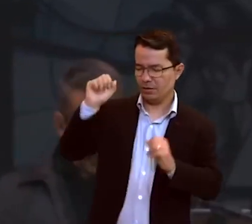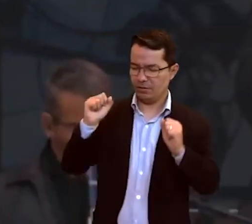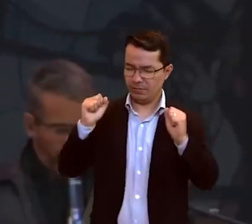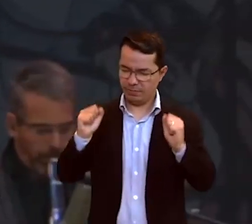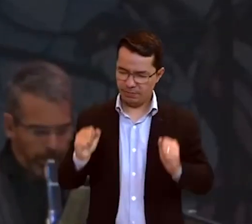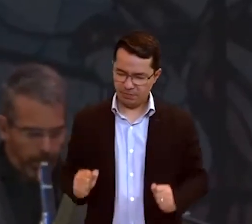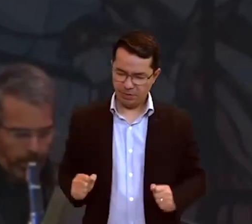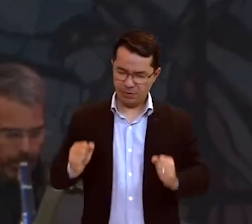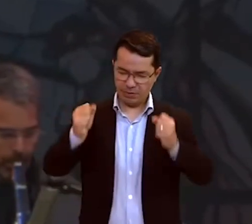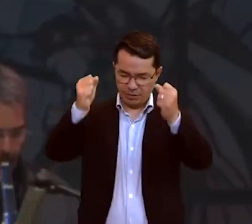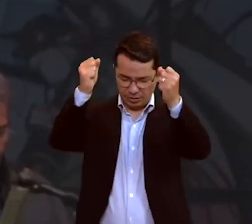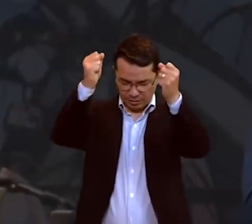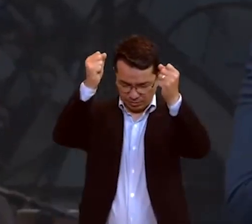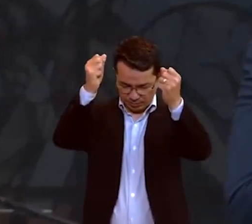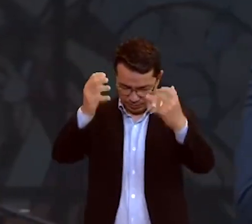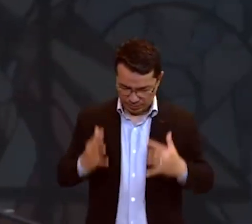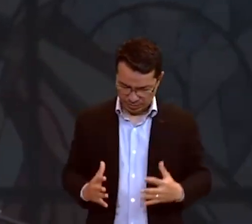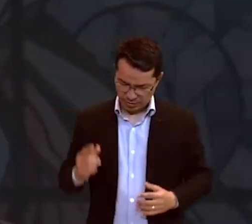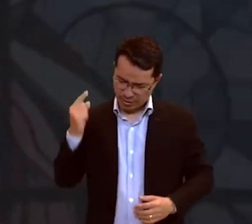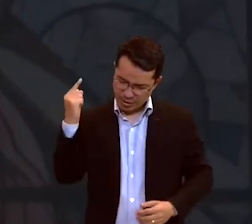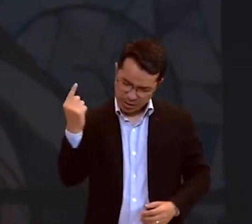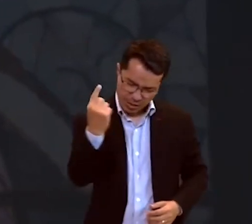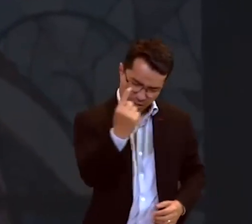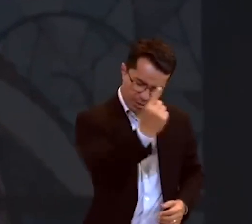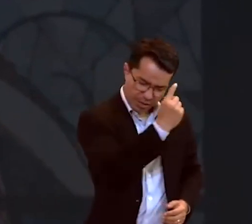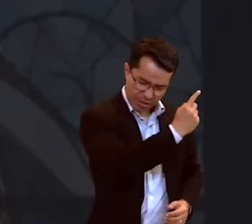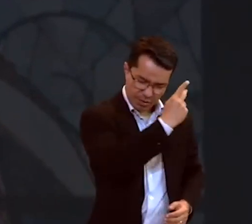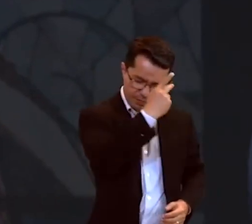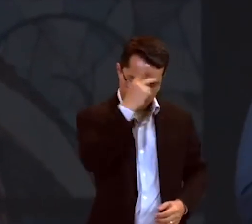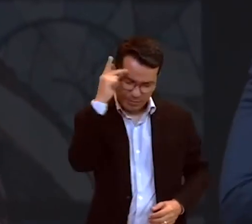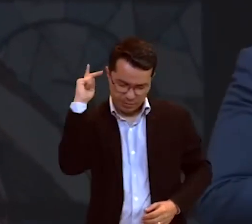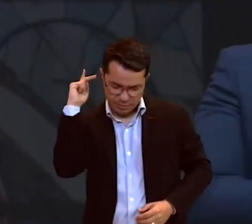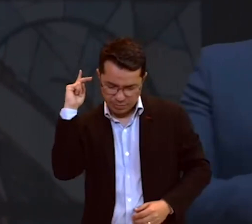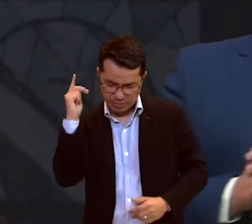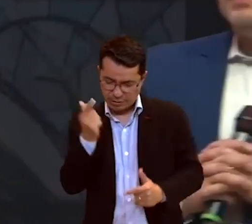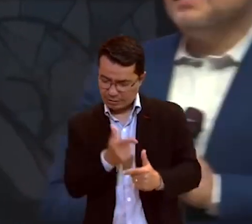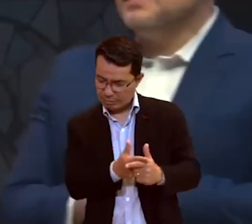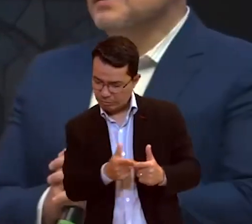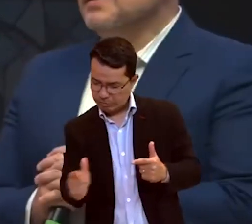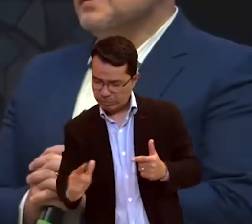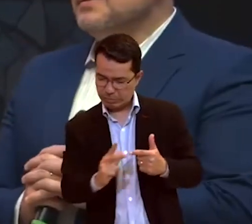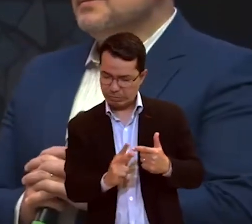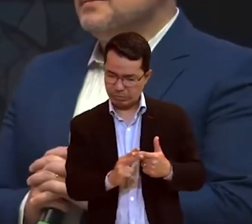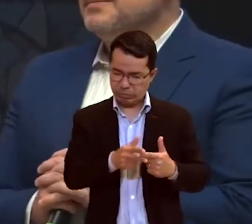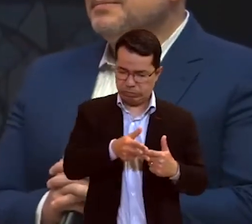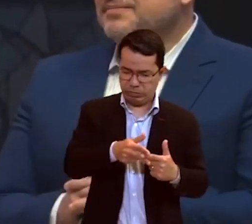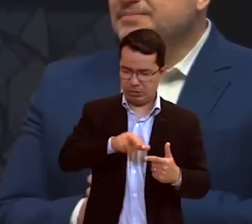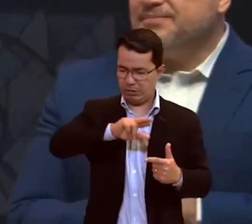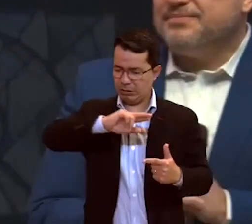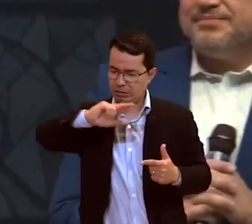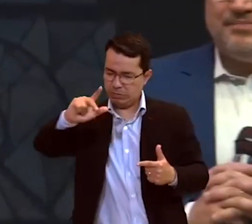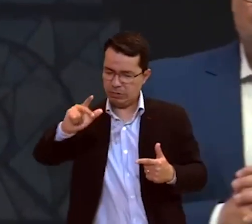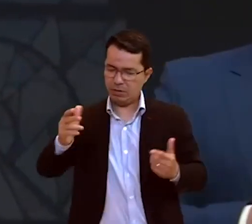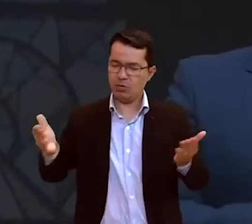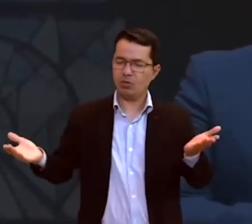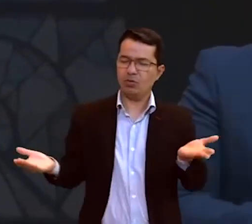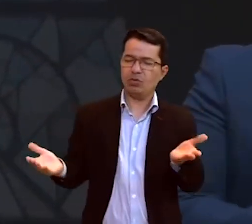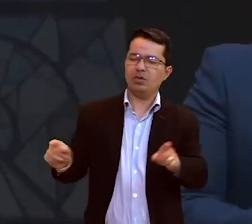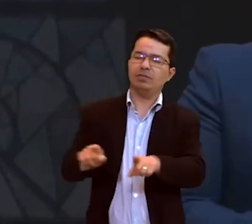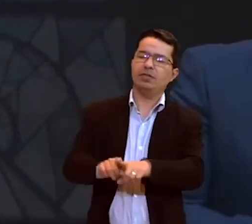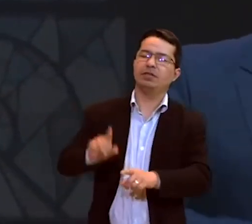o Senhor possa tratar. E Deus, o Senhor possa talvez problemas e situações que vai ser o Senhor que vai